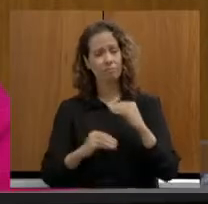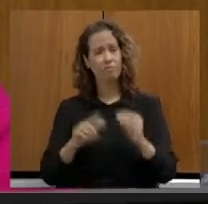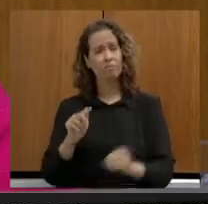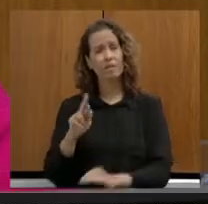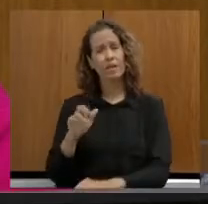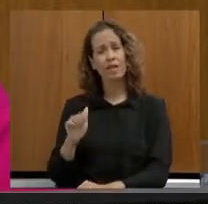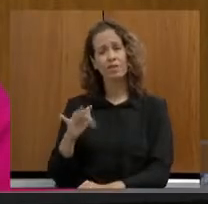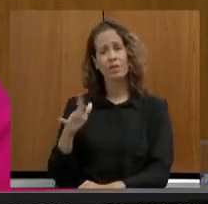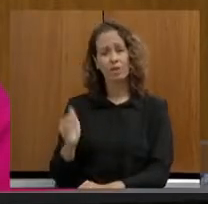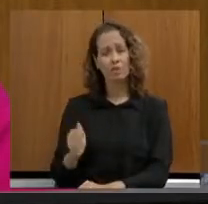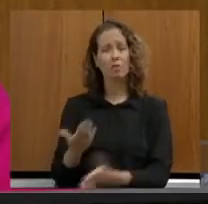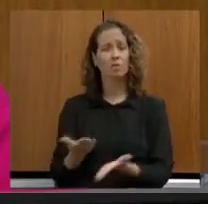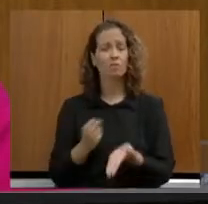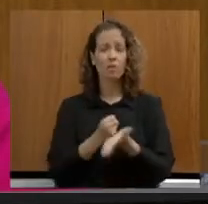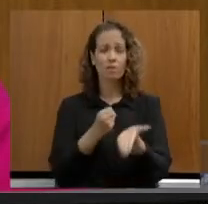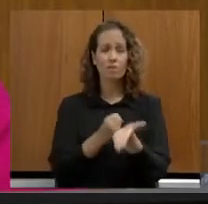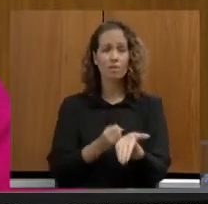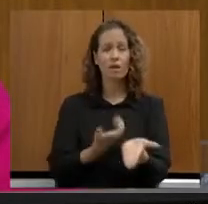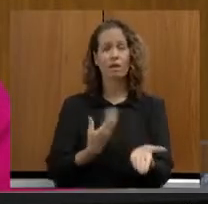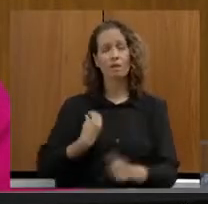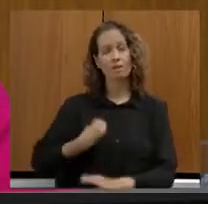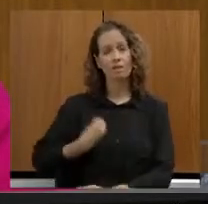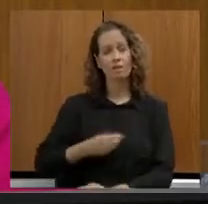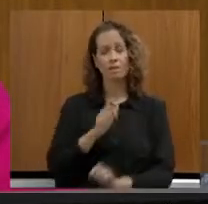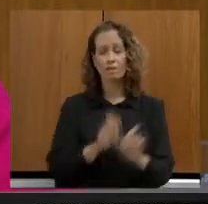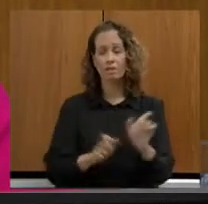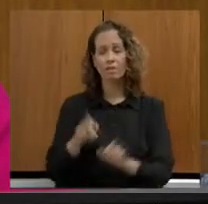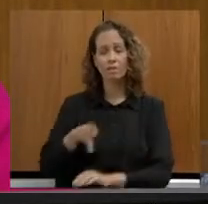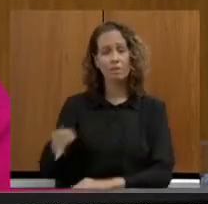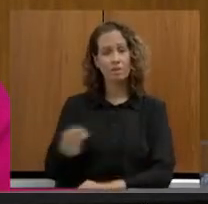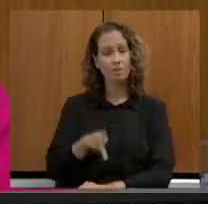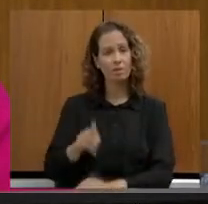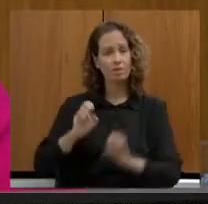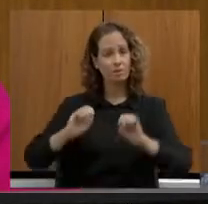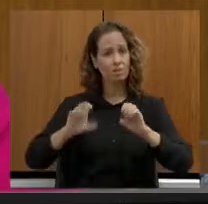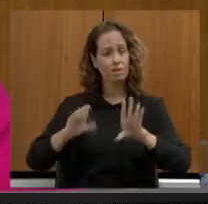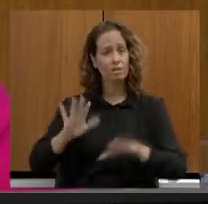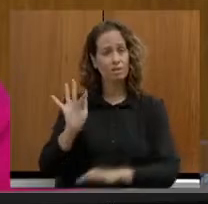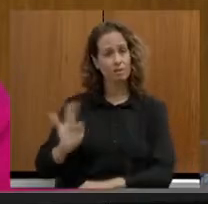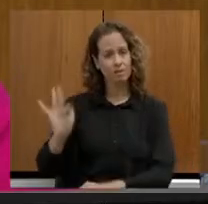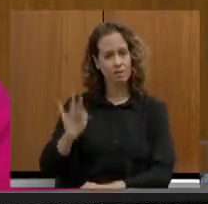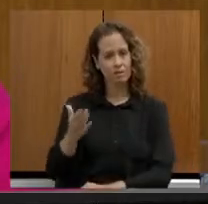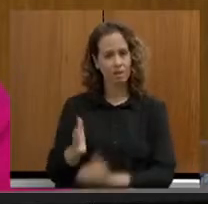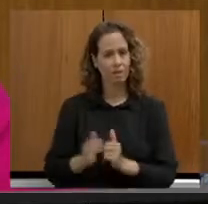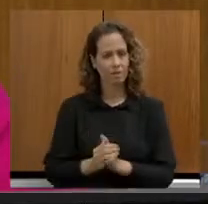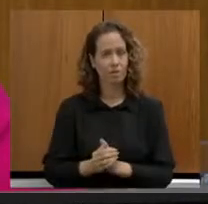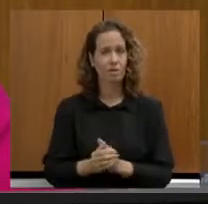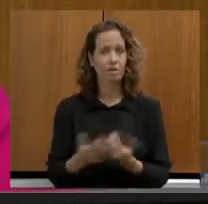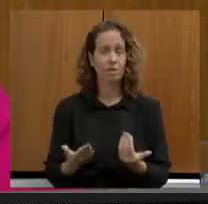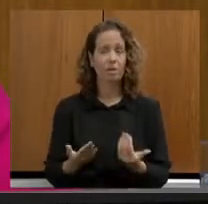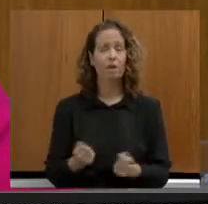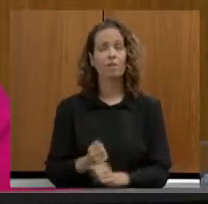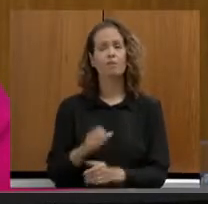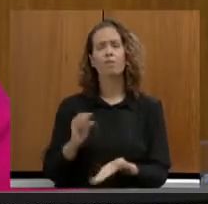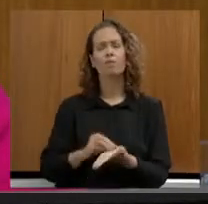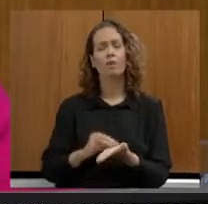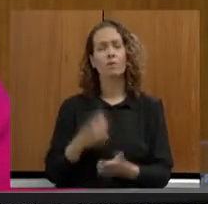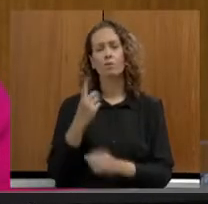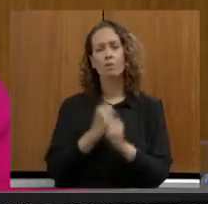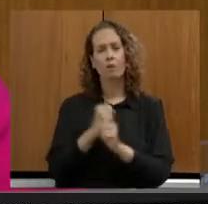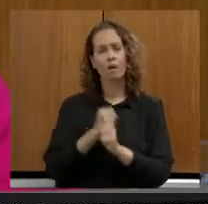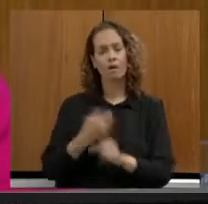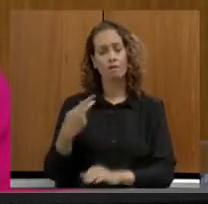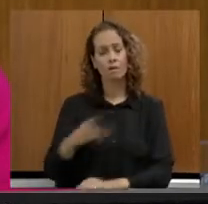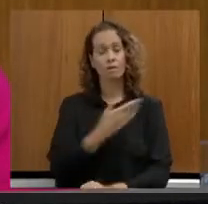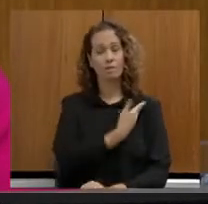para melhorar na vida desses professores do ensino superior Dona são falando de um ano que resta deste governo se a gente tem esse